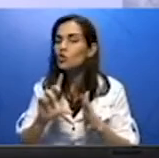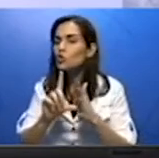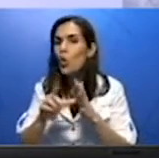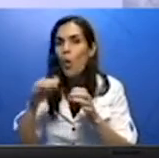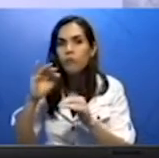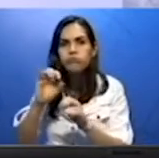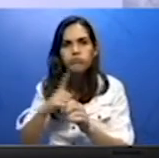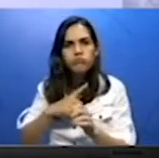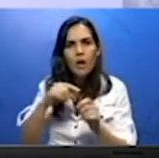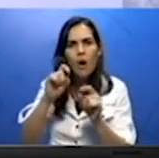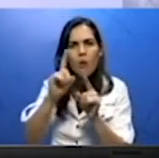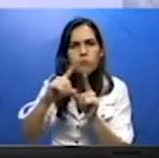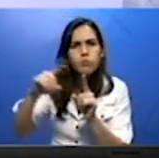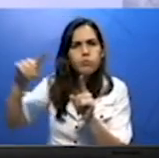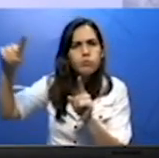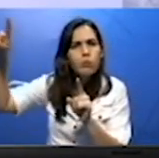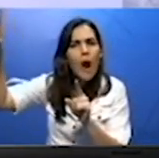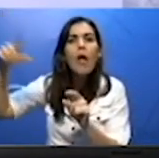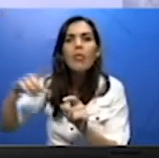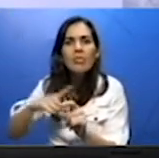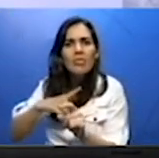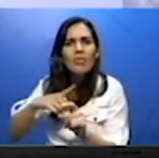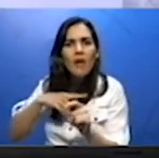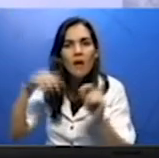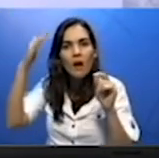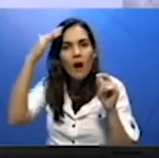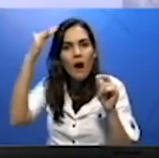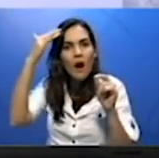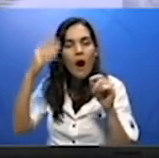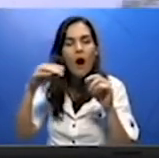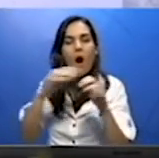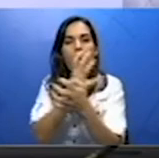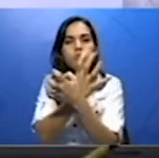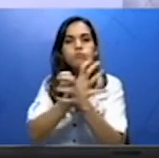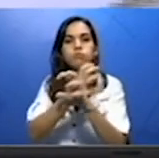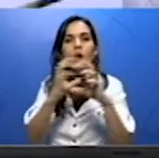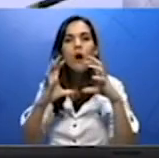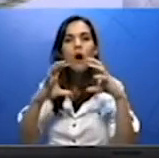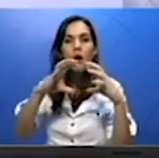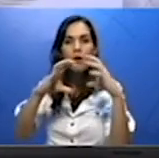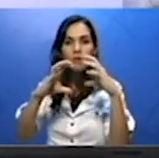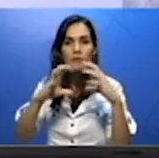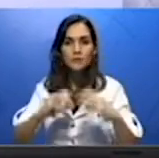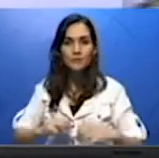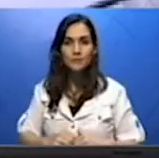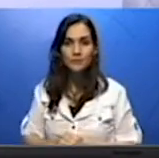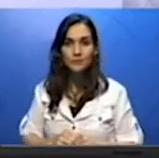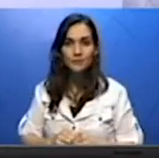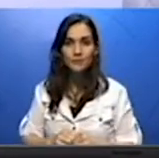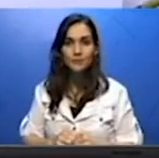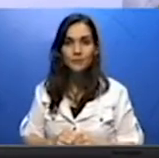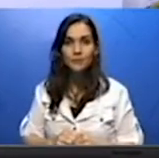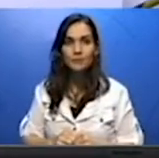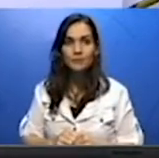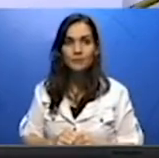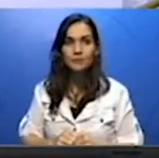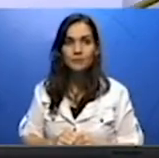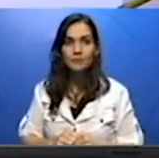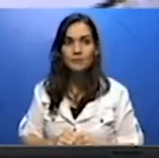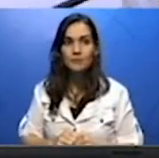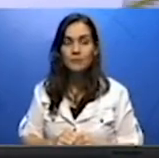creados então um agnato que veio depois do surgimento do crânio ele tem crânio depois eu vou sair fotos dos agnósticos